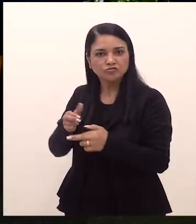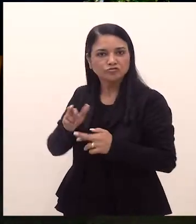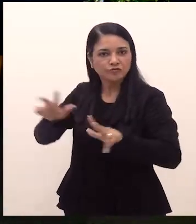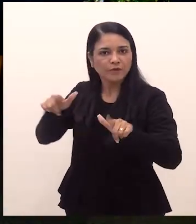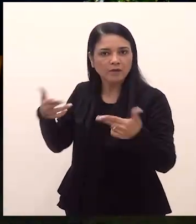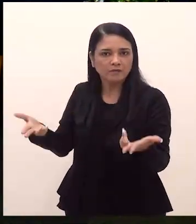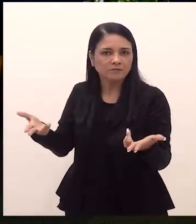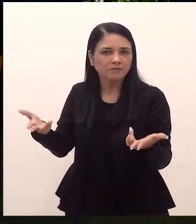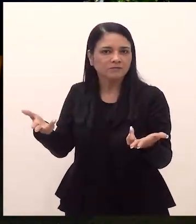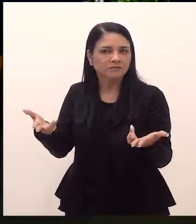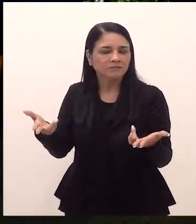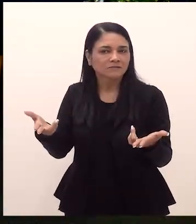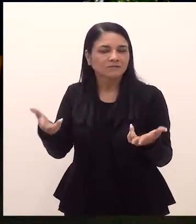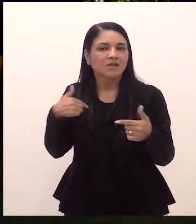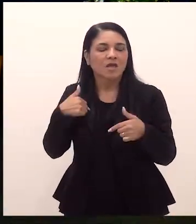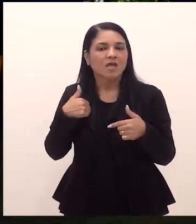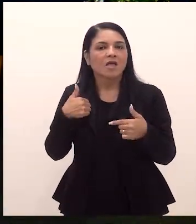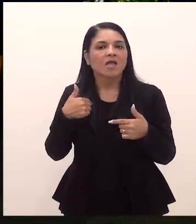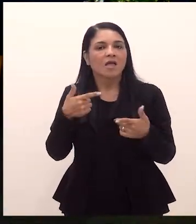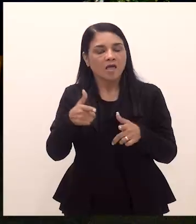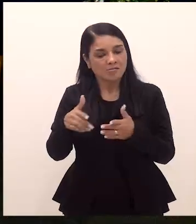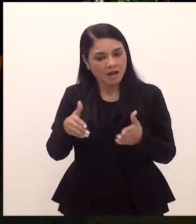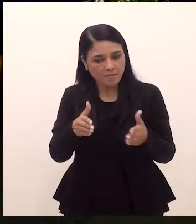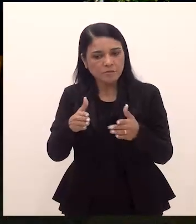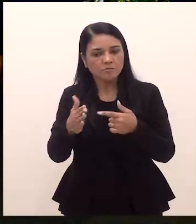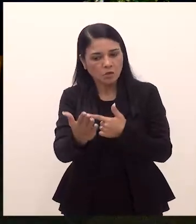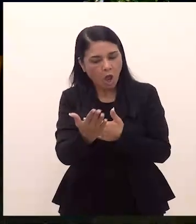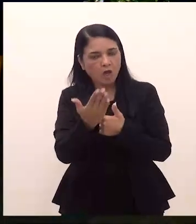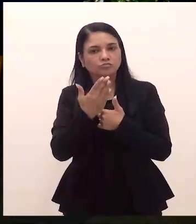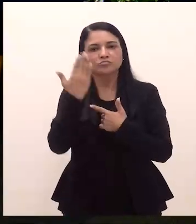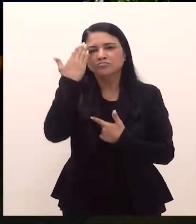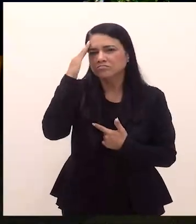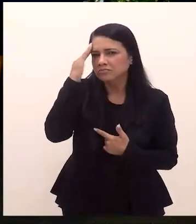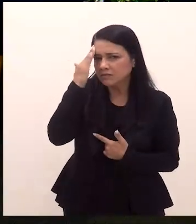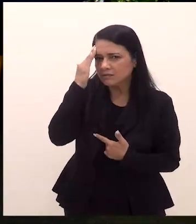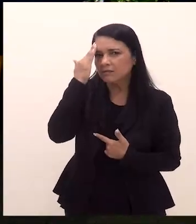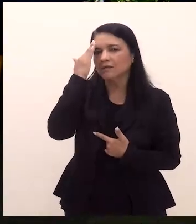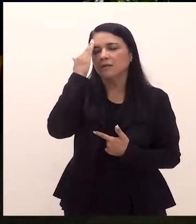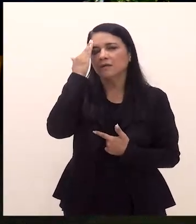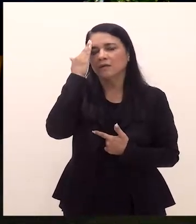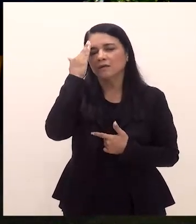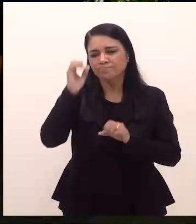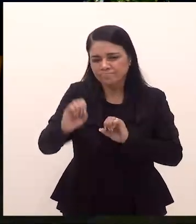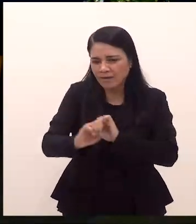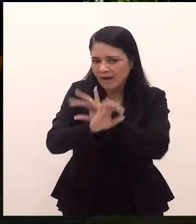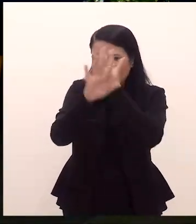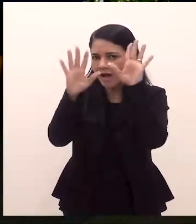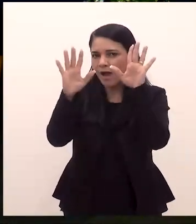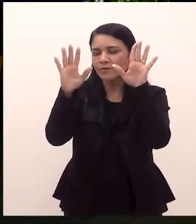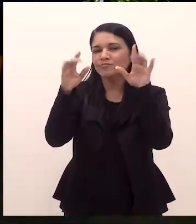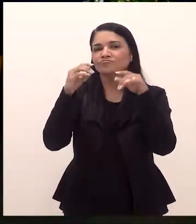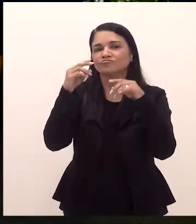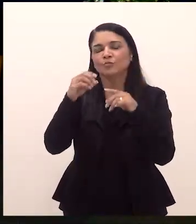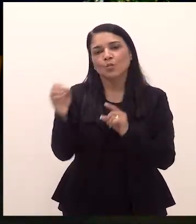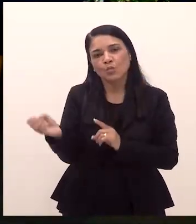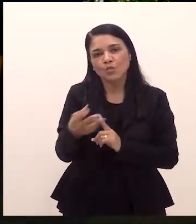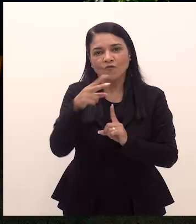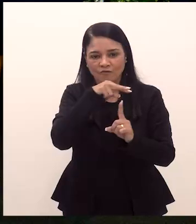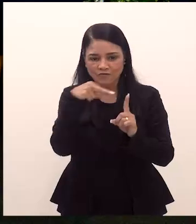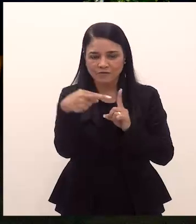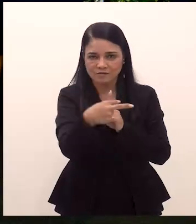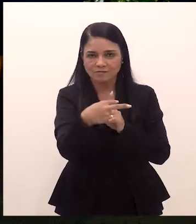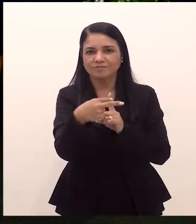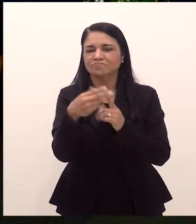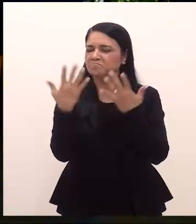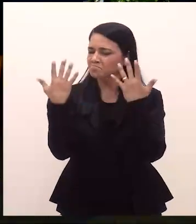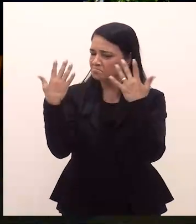coisa e fazem outra. E é muito complicado e eu acho que só caminhos assim podem nos ajudar a compreender, a elucidar